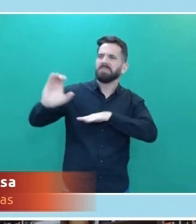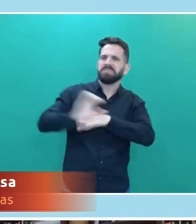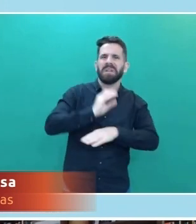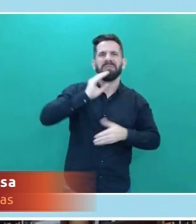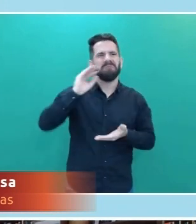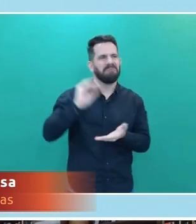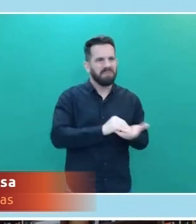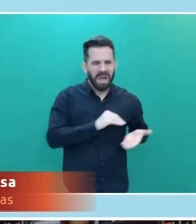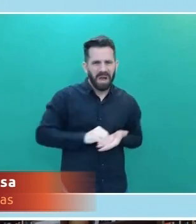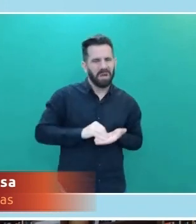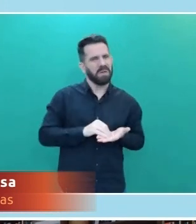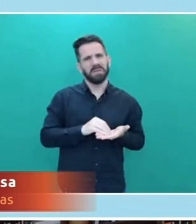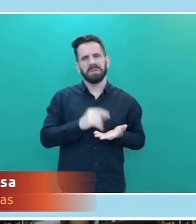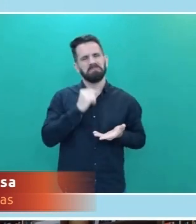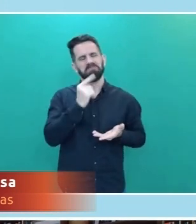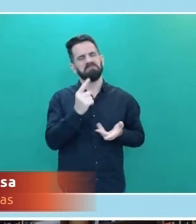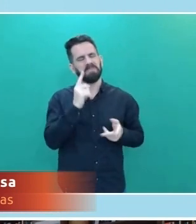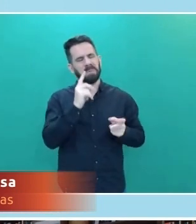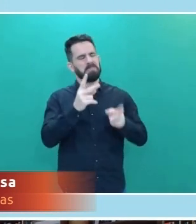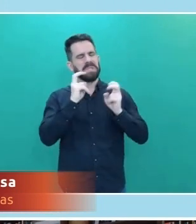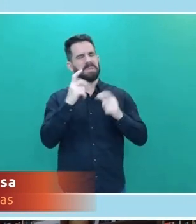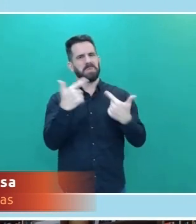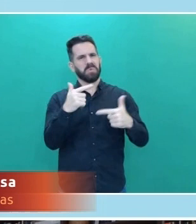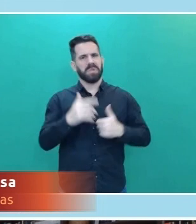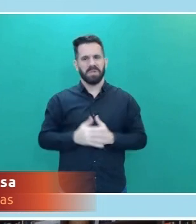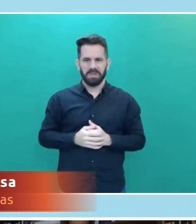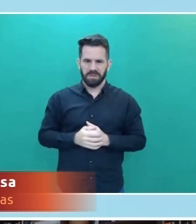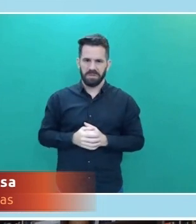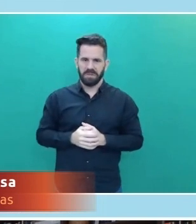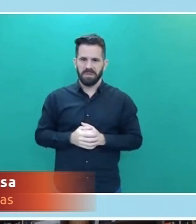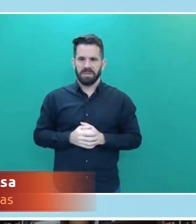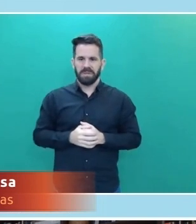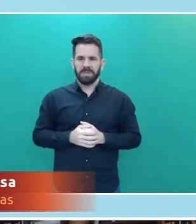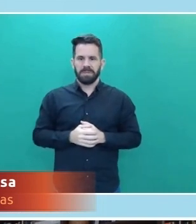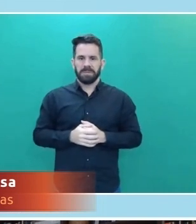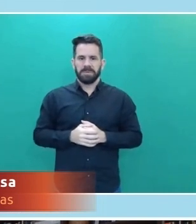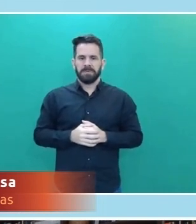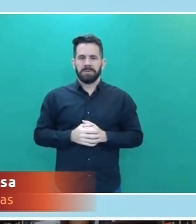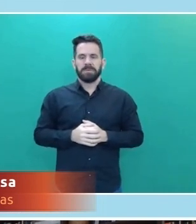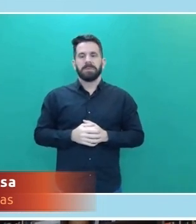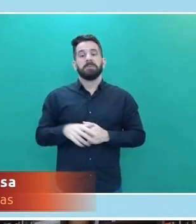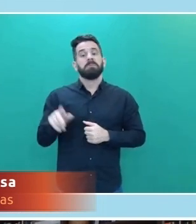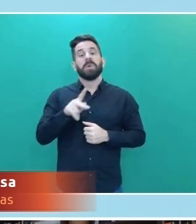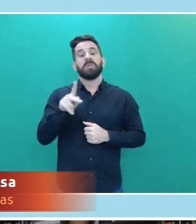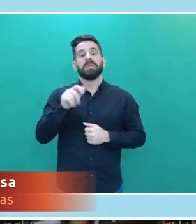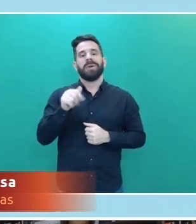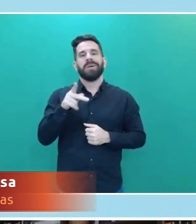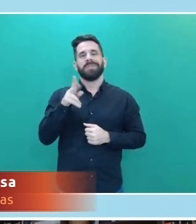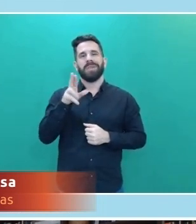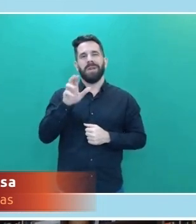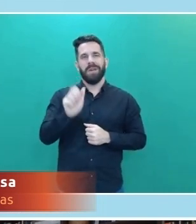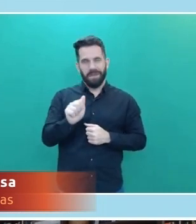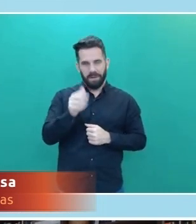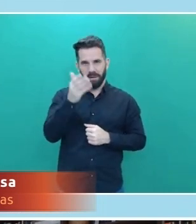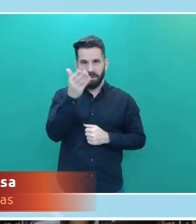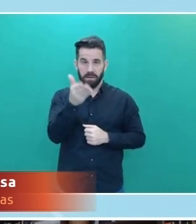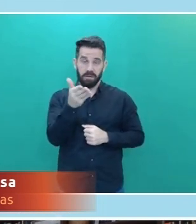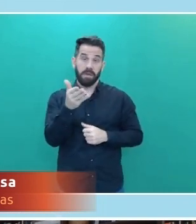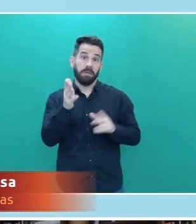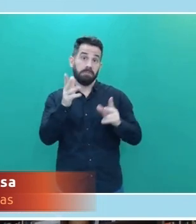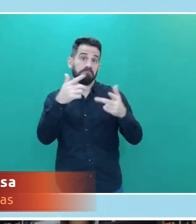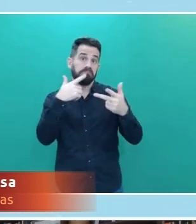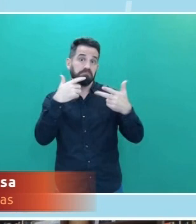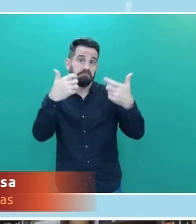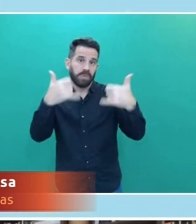significativa. Professora Andréia, já que o professor Pedro falou muito sobre a China, um dos primeiros países a ser visitado, né, foi